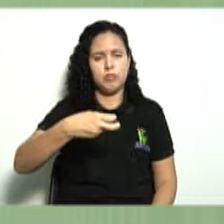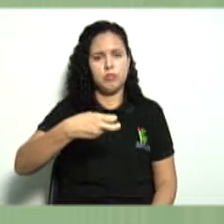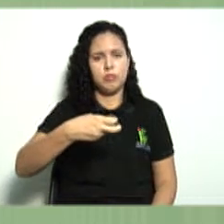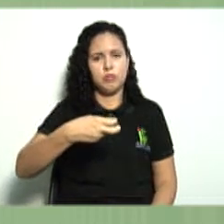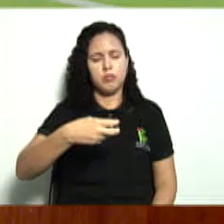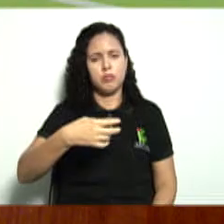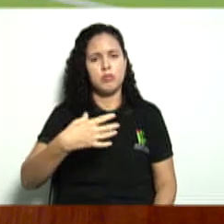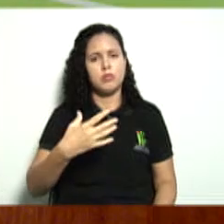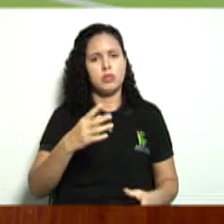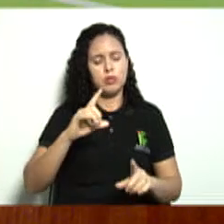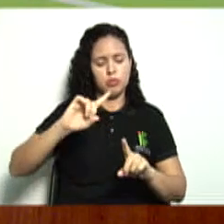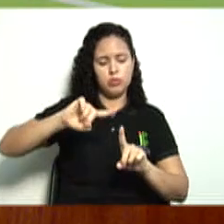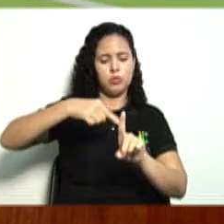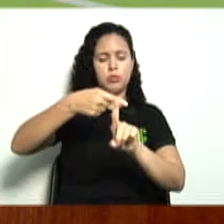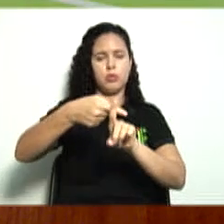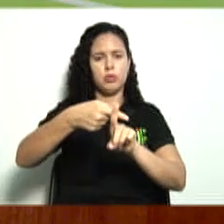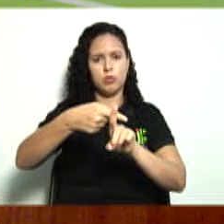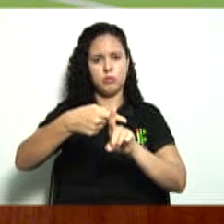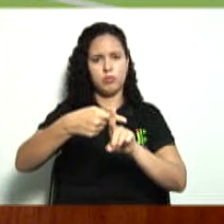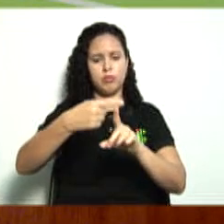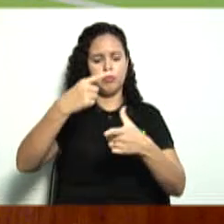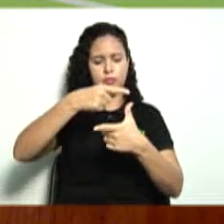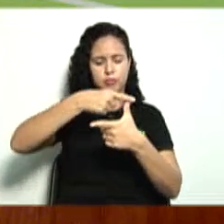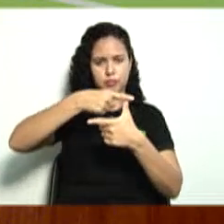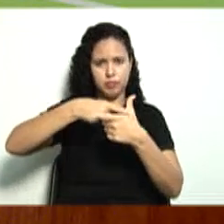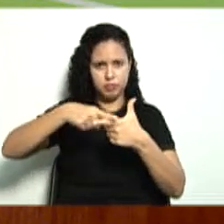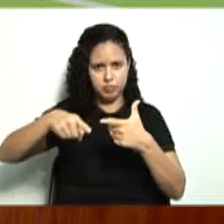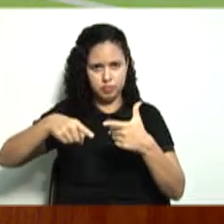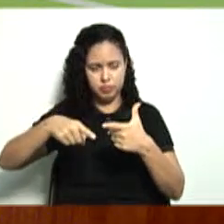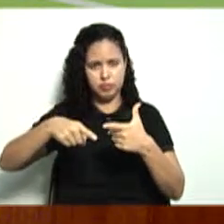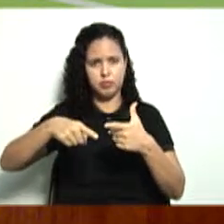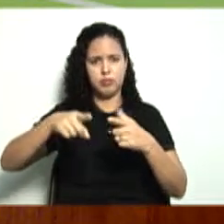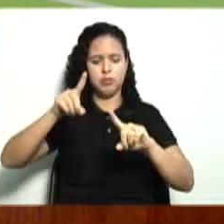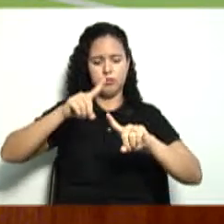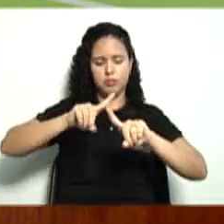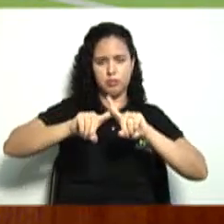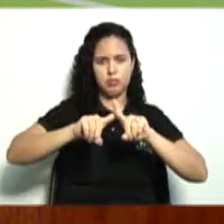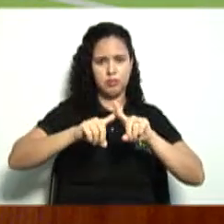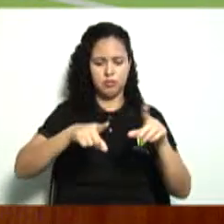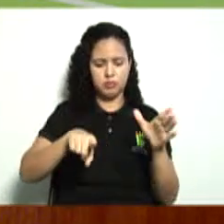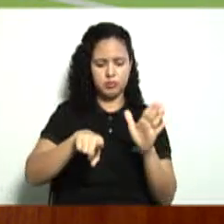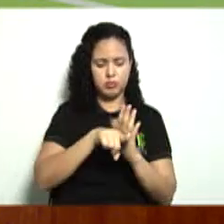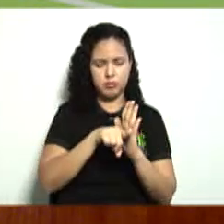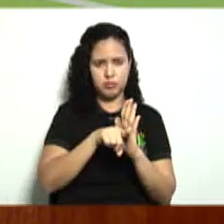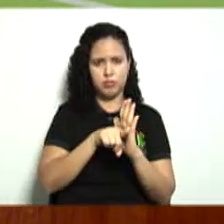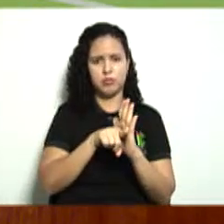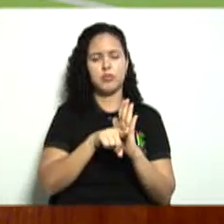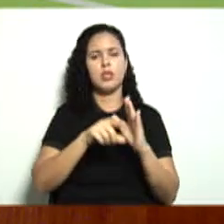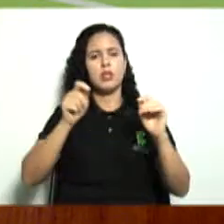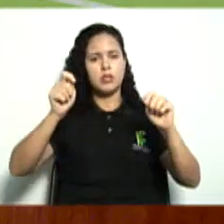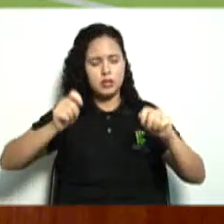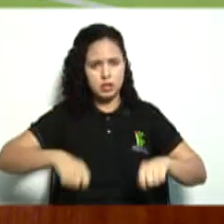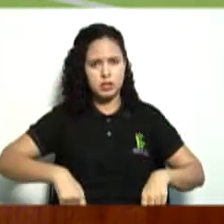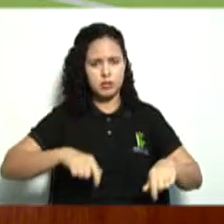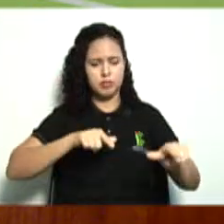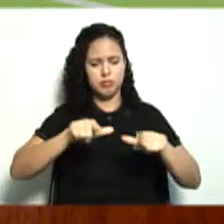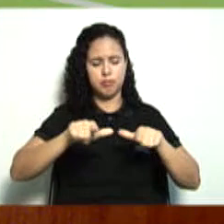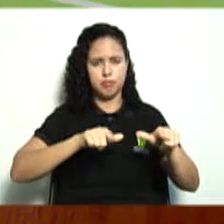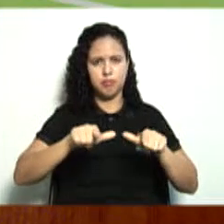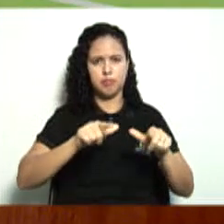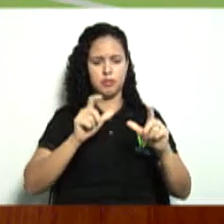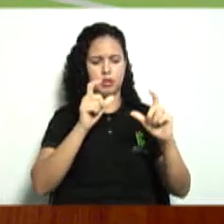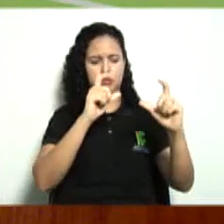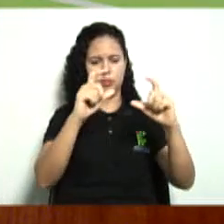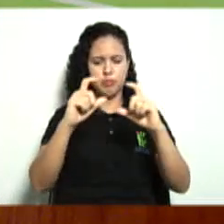Com soma, multiplicação, divisão. Beleza, tranquilo, posso trabalhar isso em uma forma isolada em qualquer